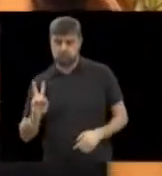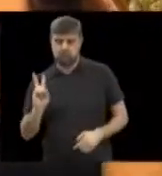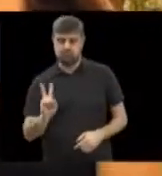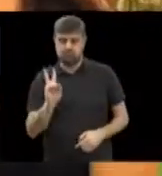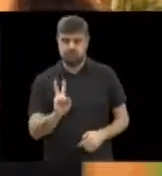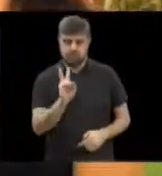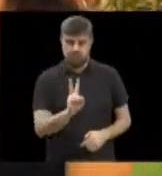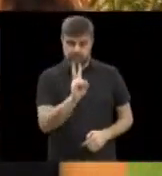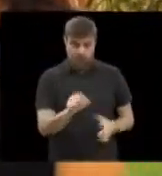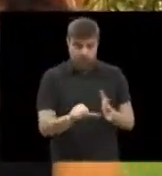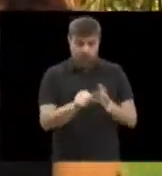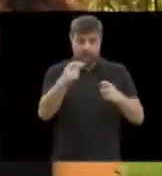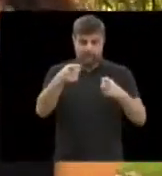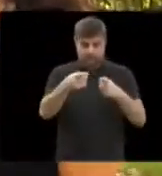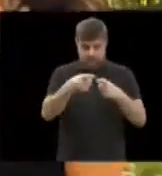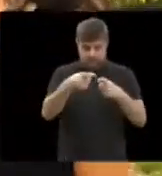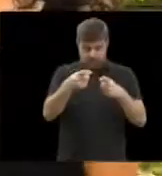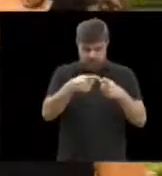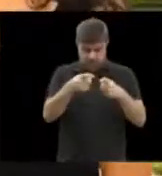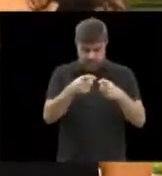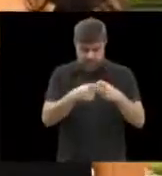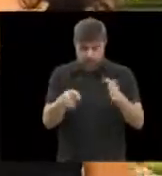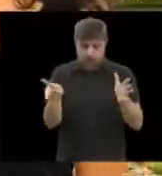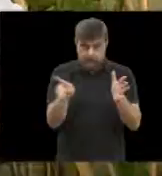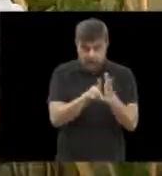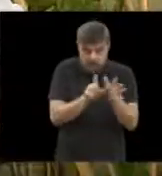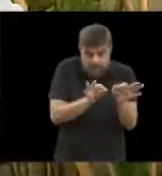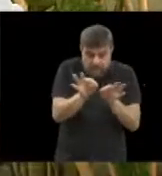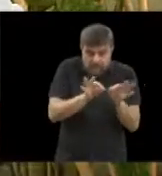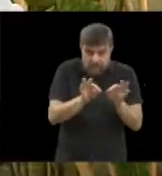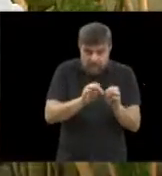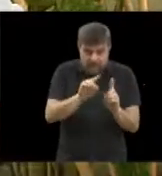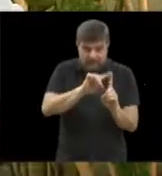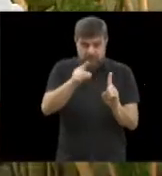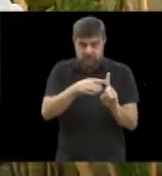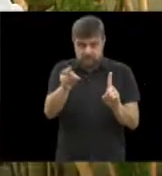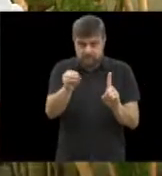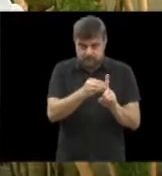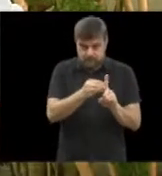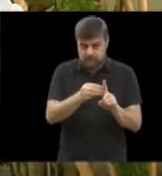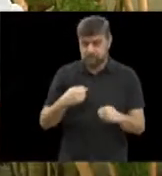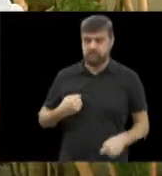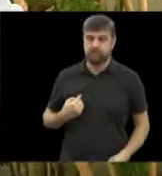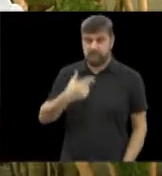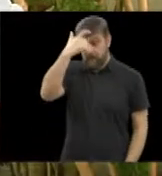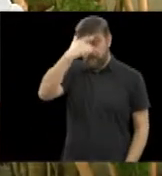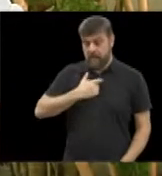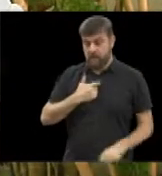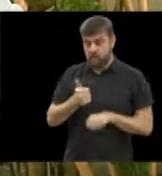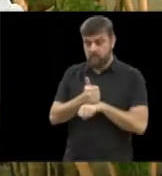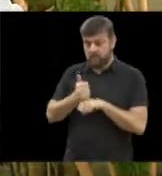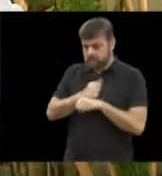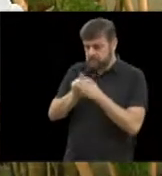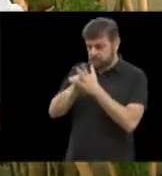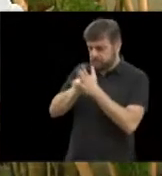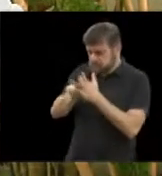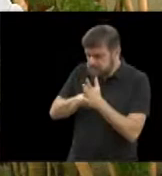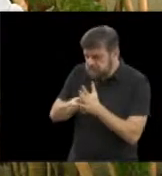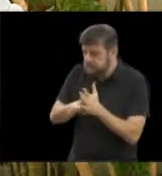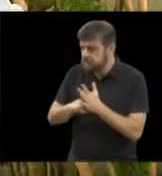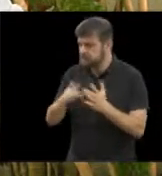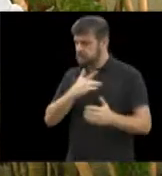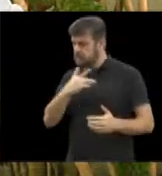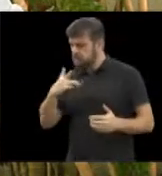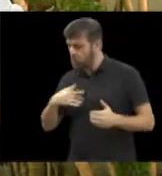com o primeiro médico numa clínica de fertilização. Então a gente faz essa investigação clínica,